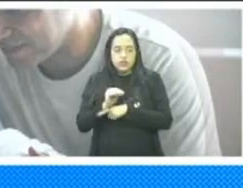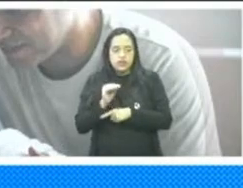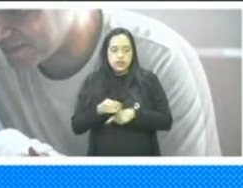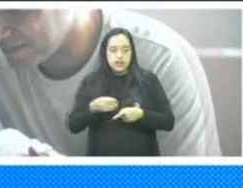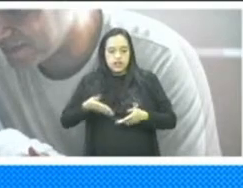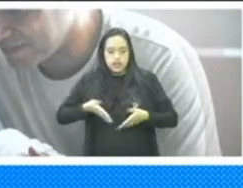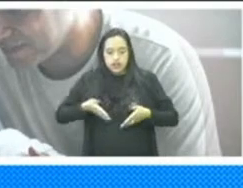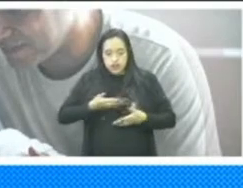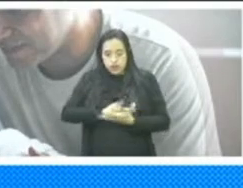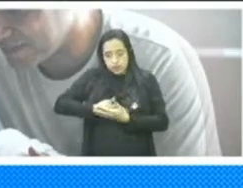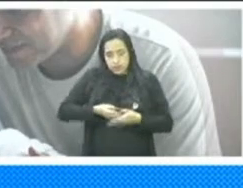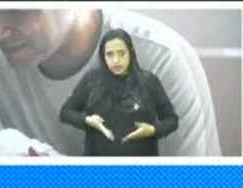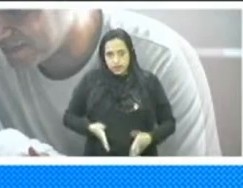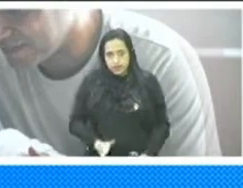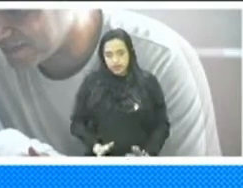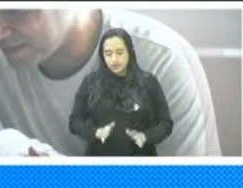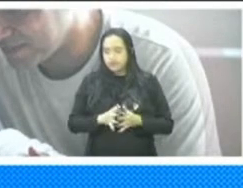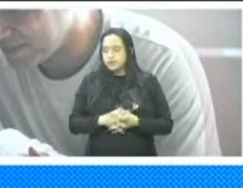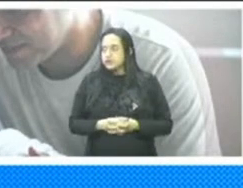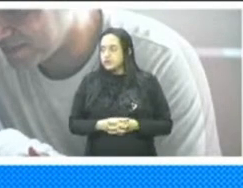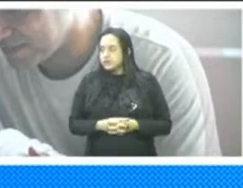neonatal.